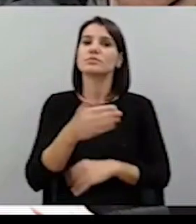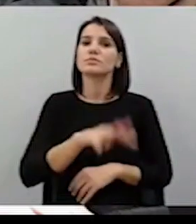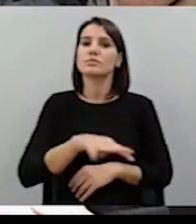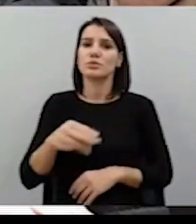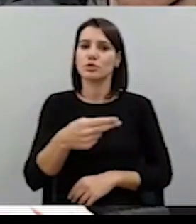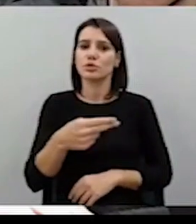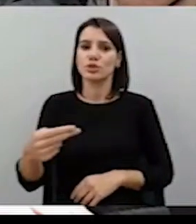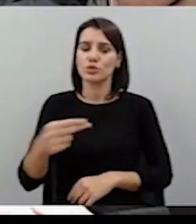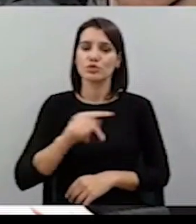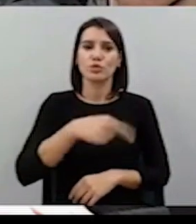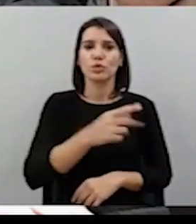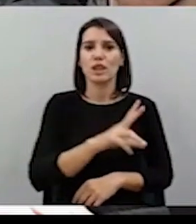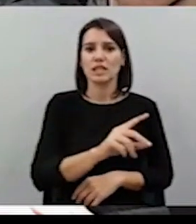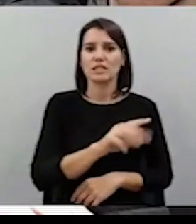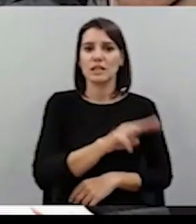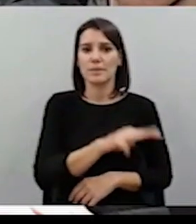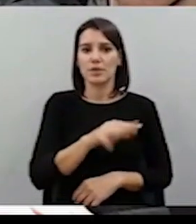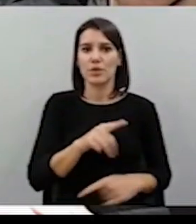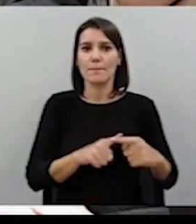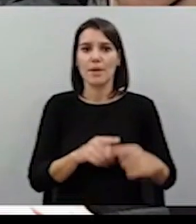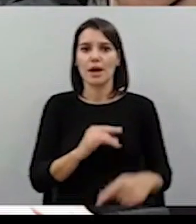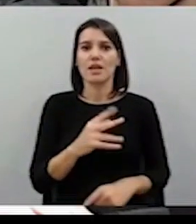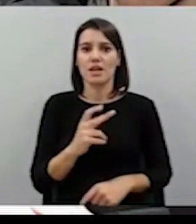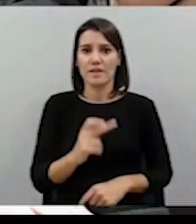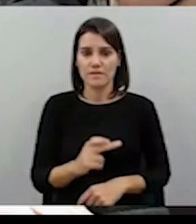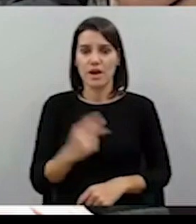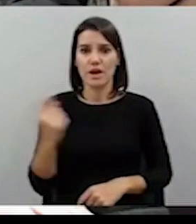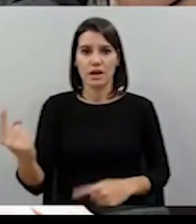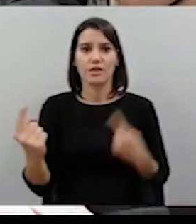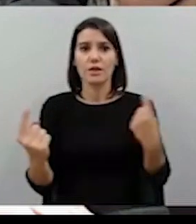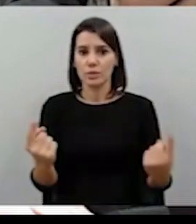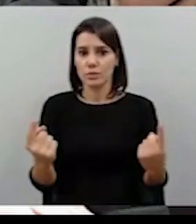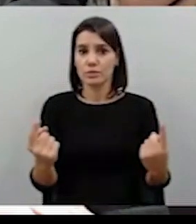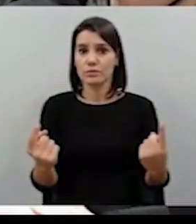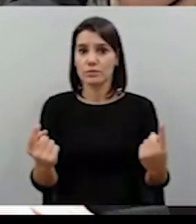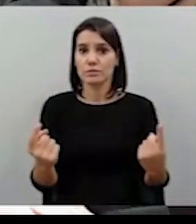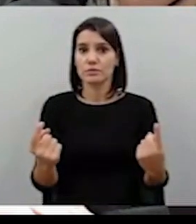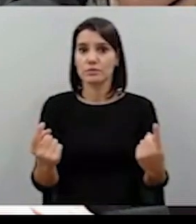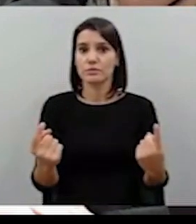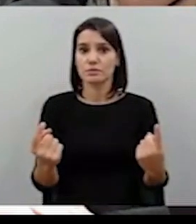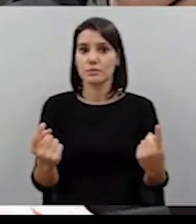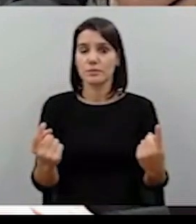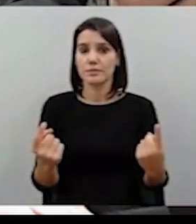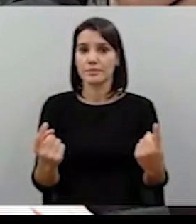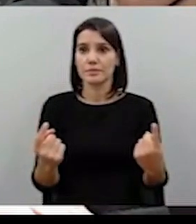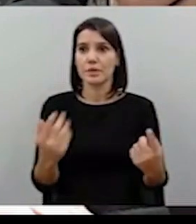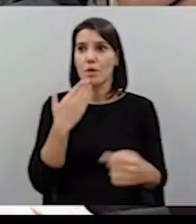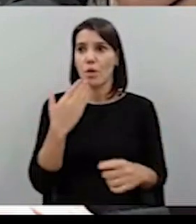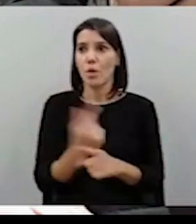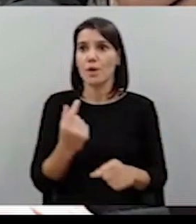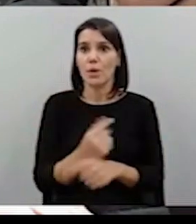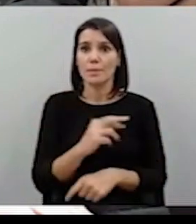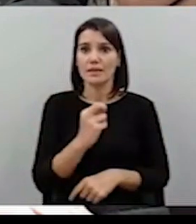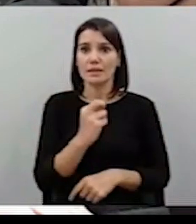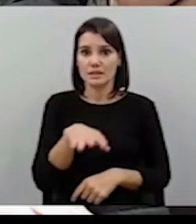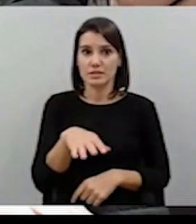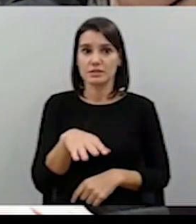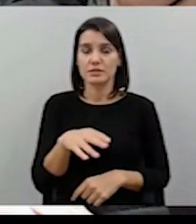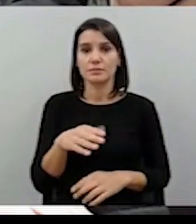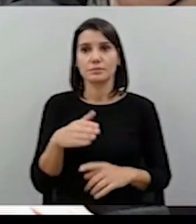noutro a 16 milhões mais IVA em cada um dos casos, em 300 aquisições, dá uma média muito superior ao